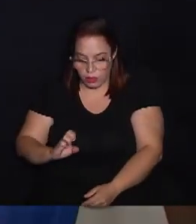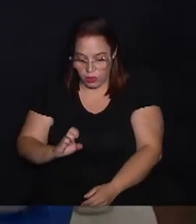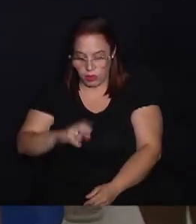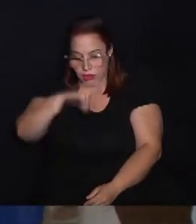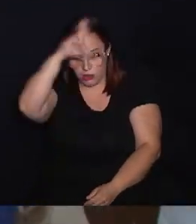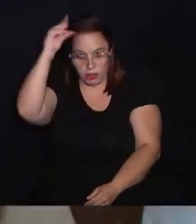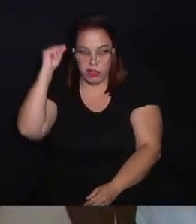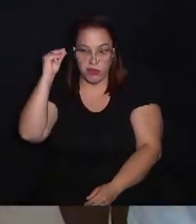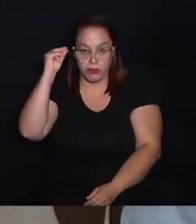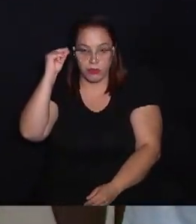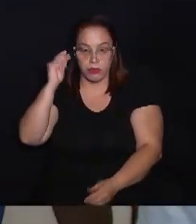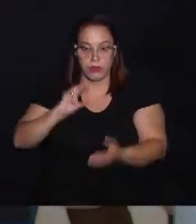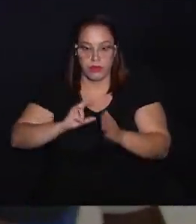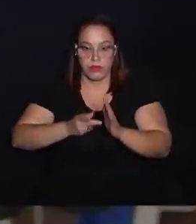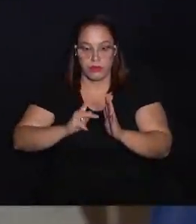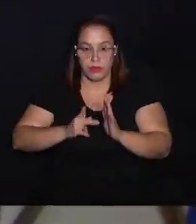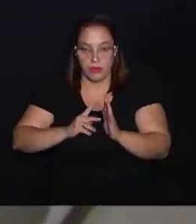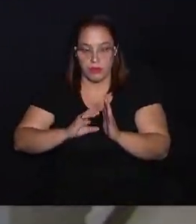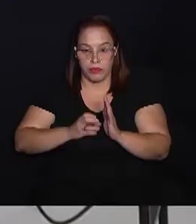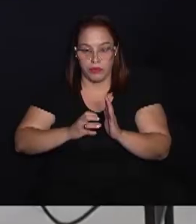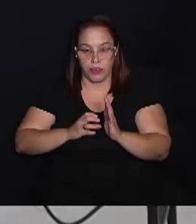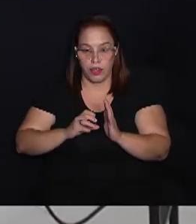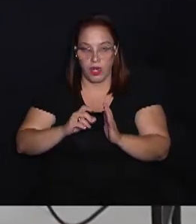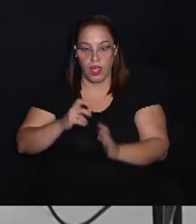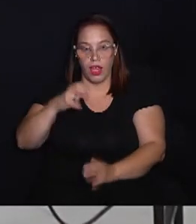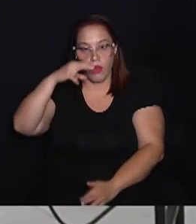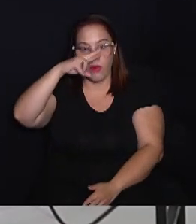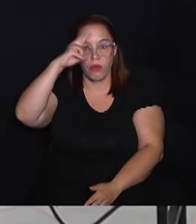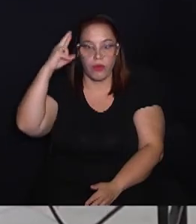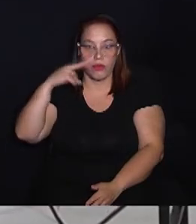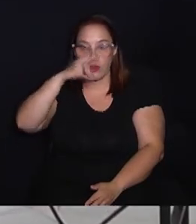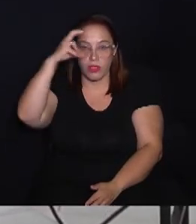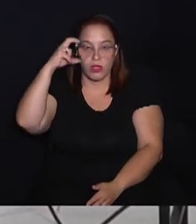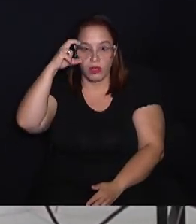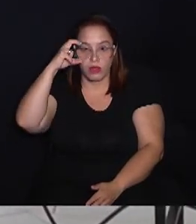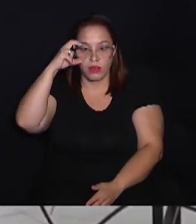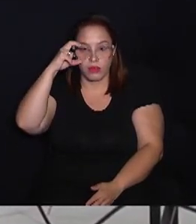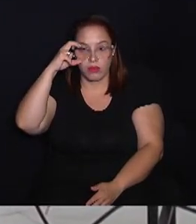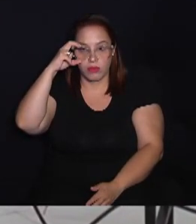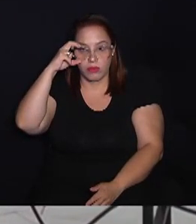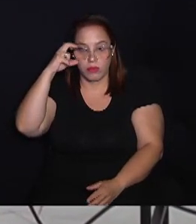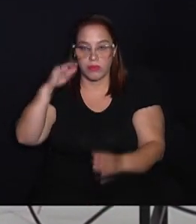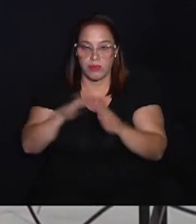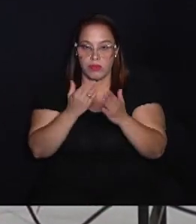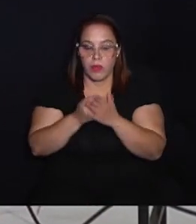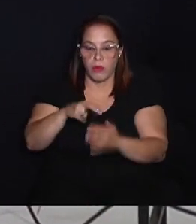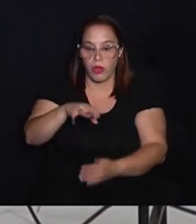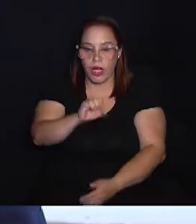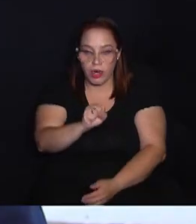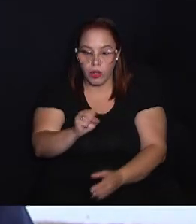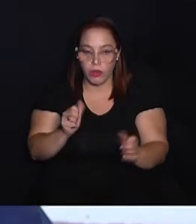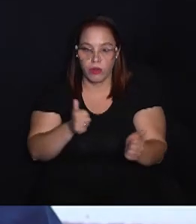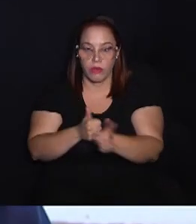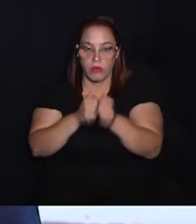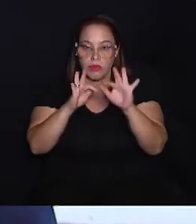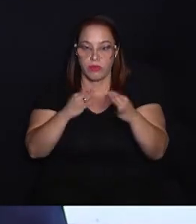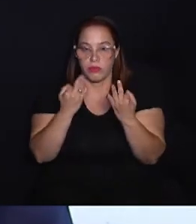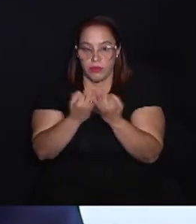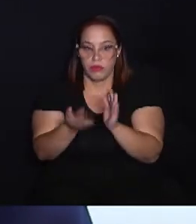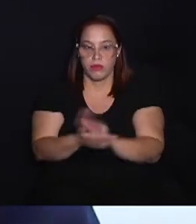manhã, a nossa equipe acompanhou a votação dos 3 melhores colocados nas pesquisas eleitorais: o Rafa